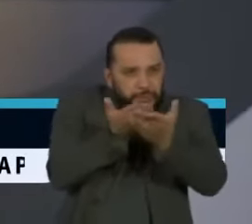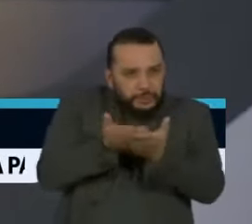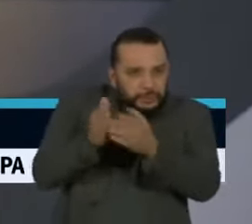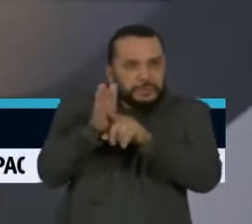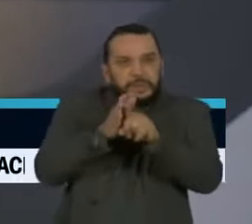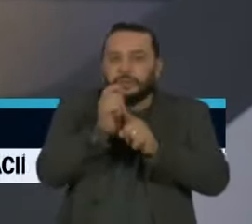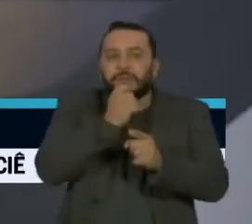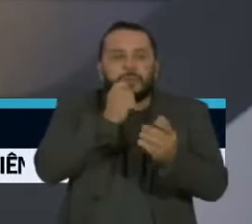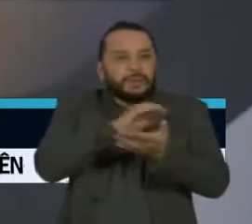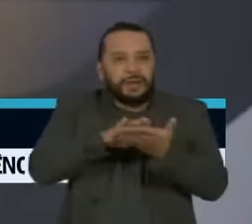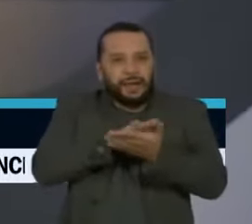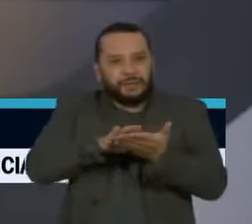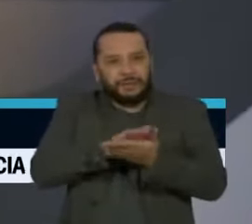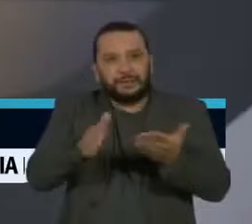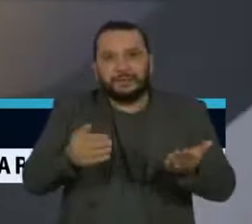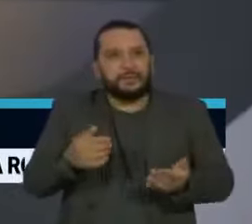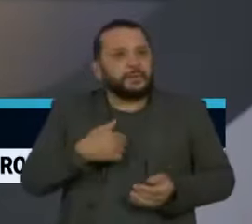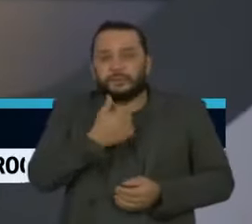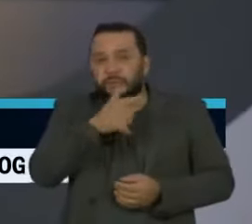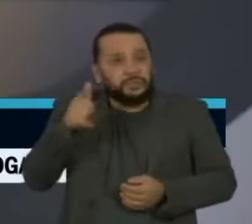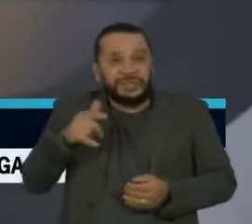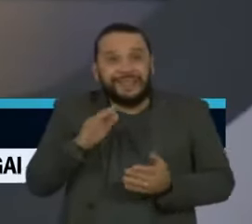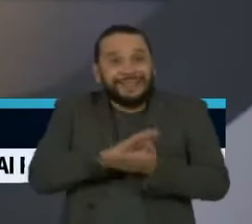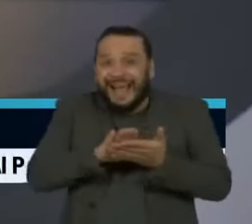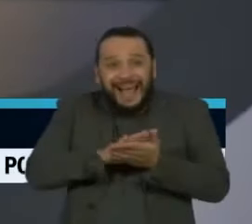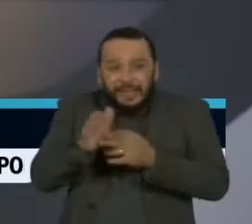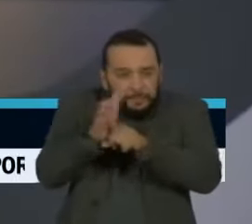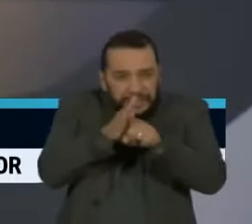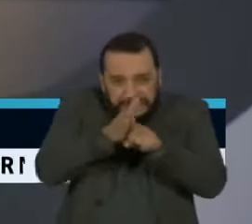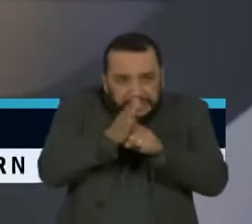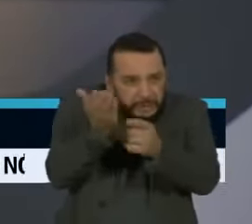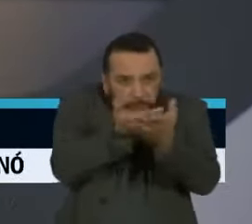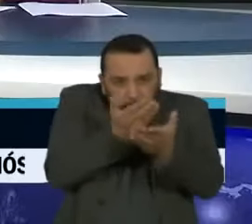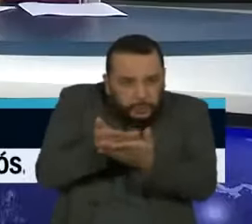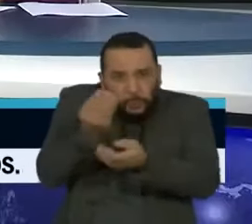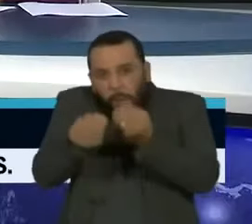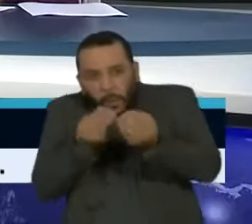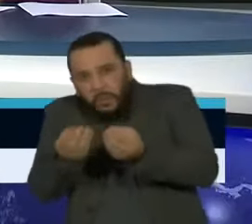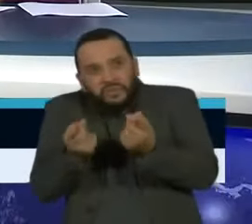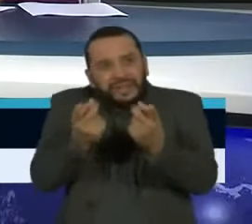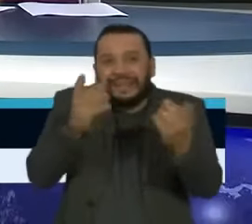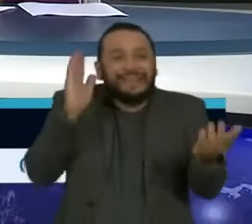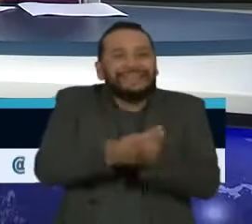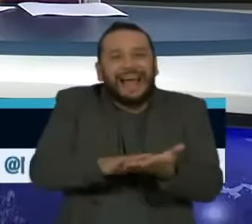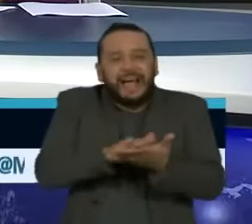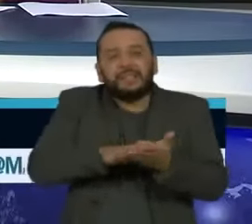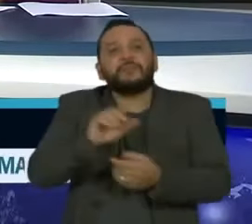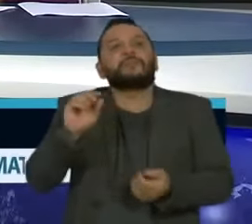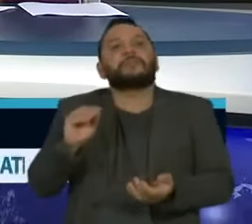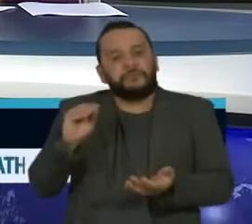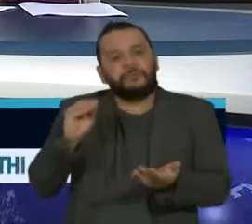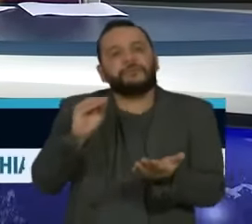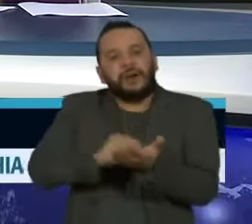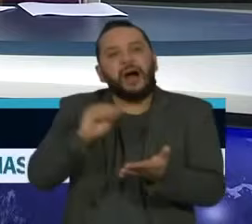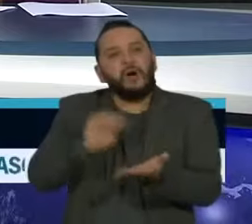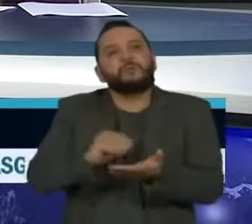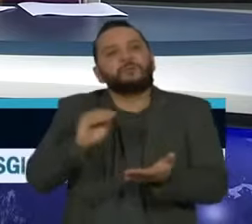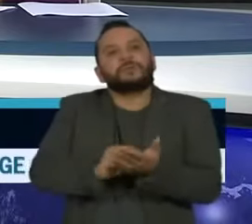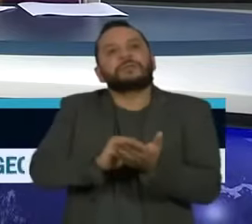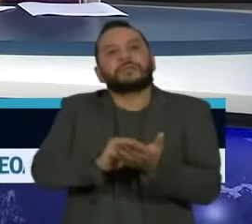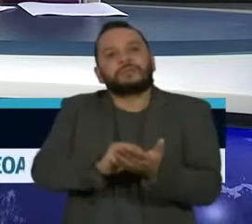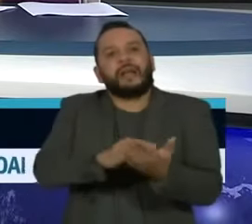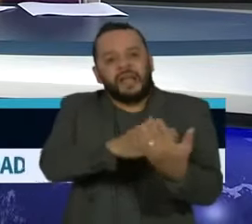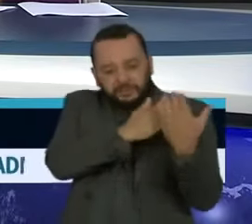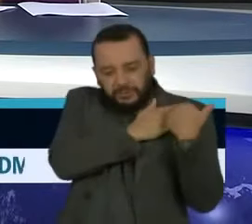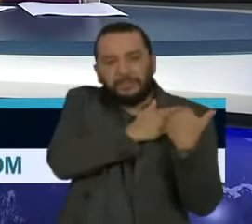estatais, as que não precisavam passar no Congresso, não tinham o estudo pronto. Então, assim, eu acho que é muito mais uma falta de competência e de vontade